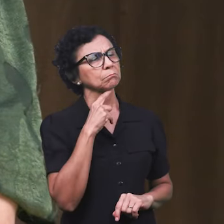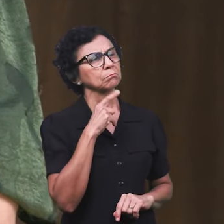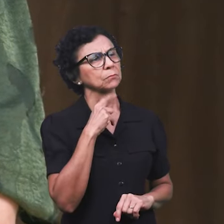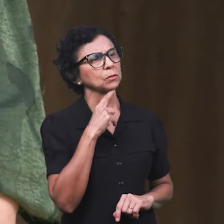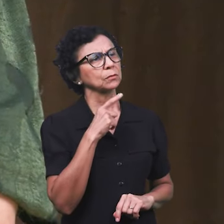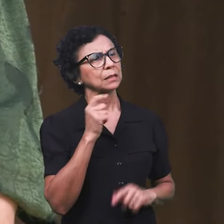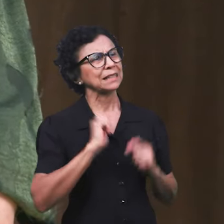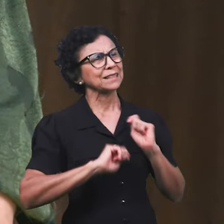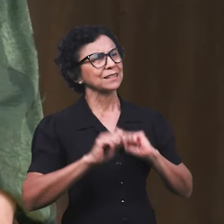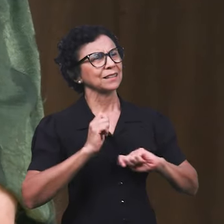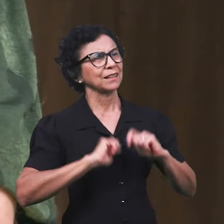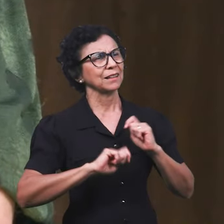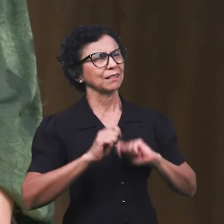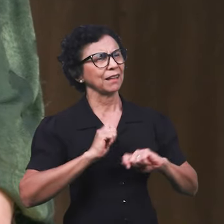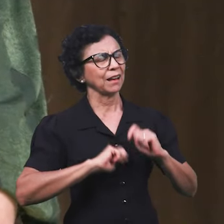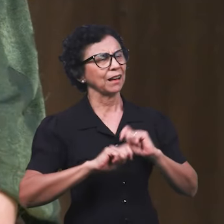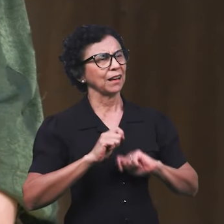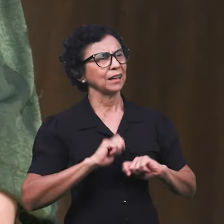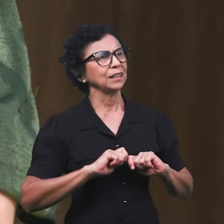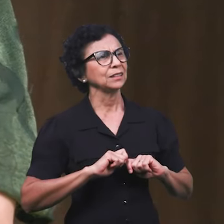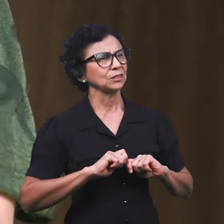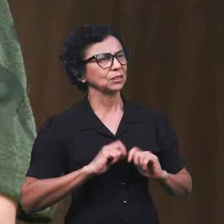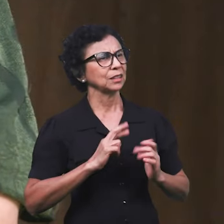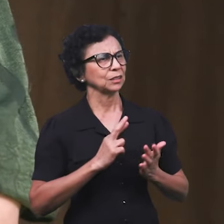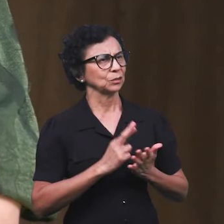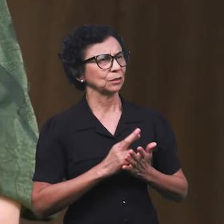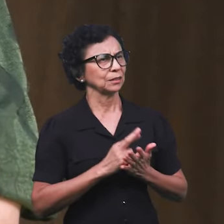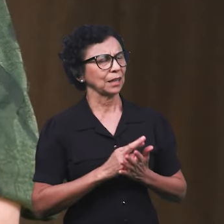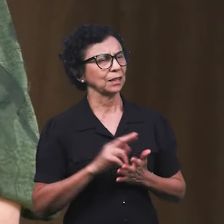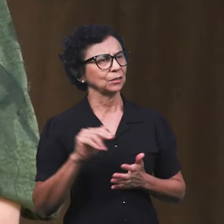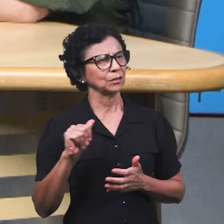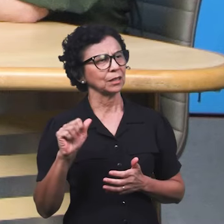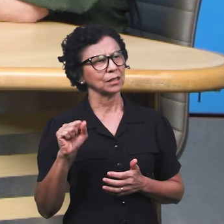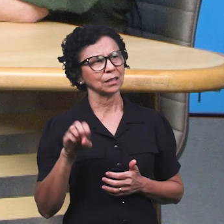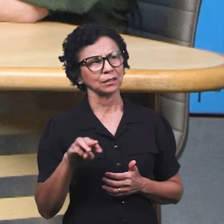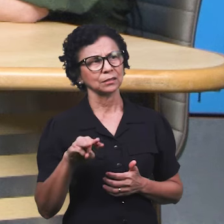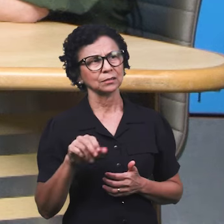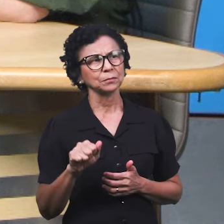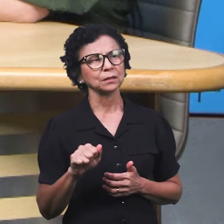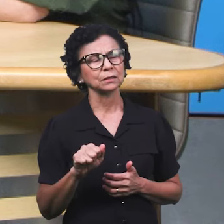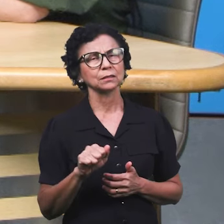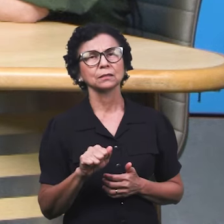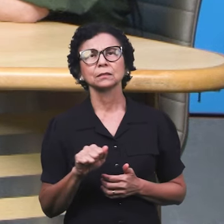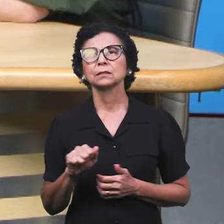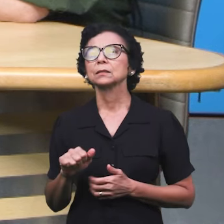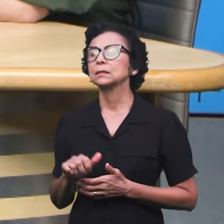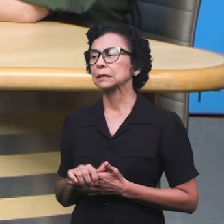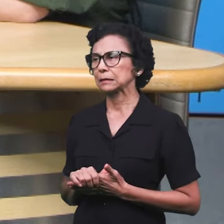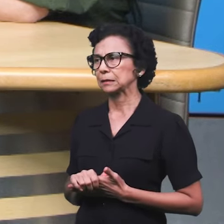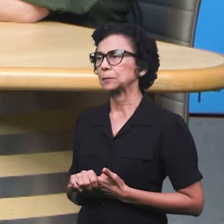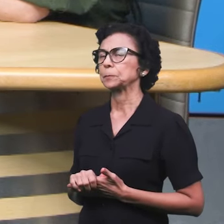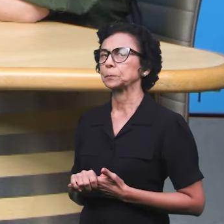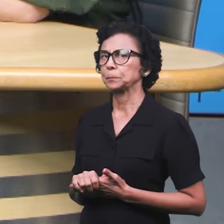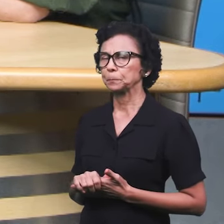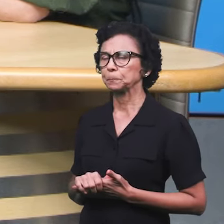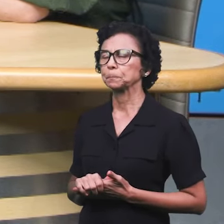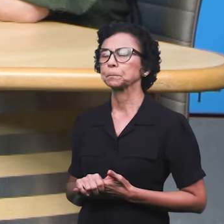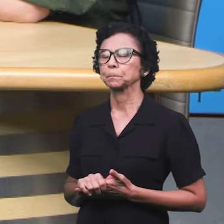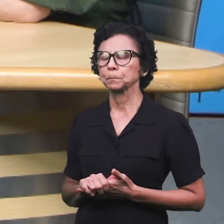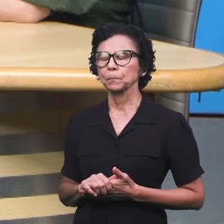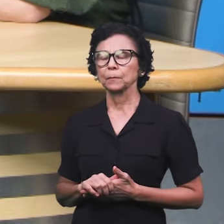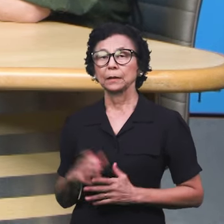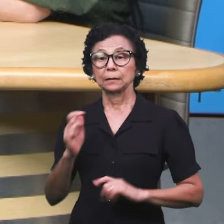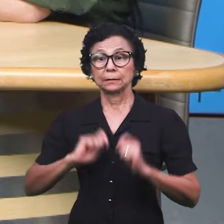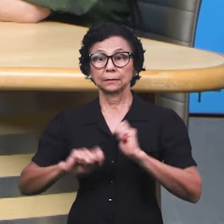Ansiedade pode desencadear a crise de asma nas crianças? Pode. Pode sim. O estresse emocional,